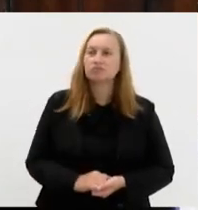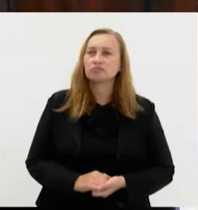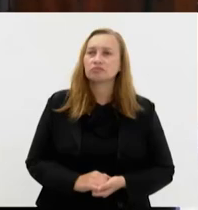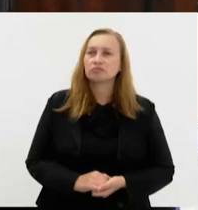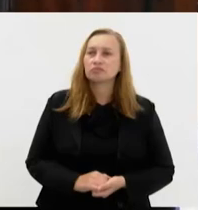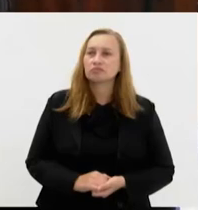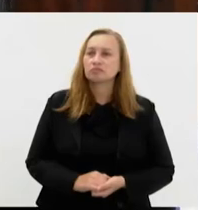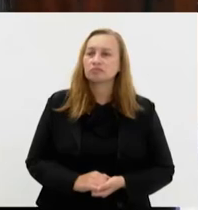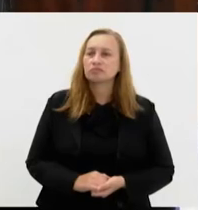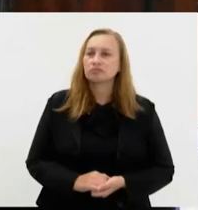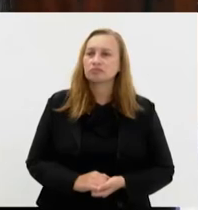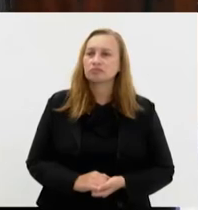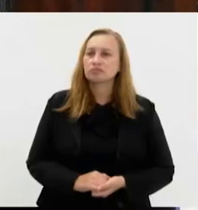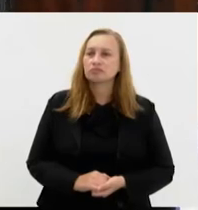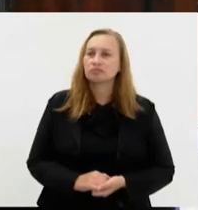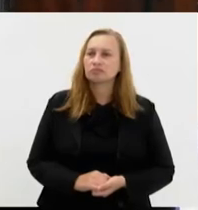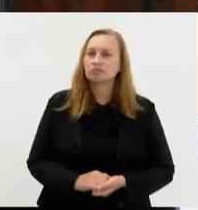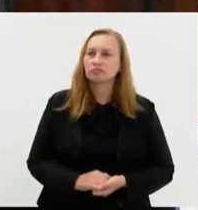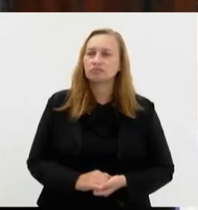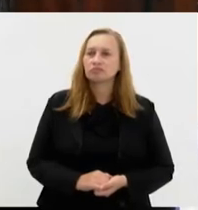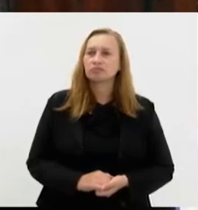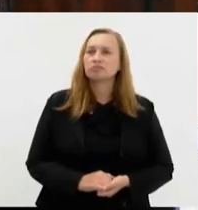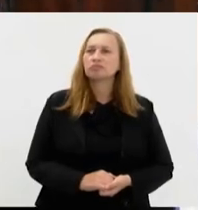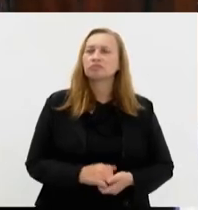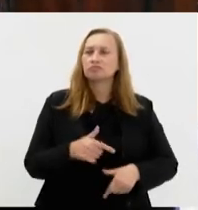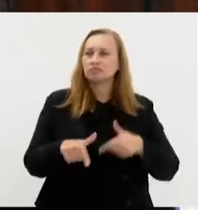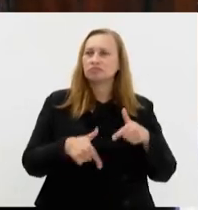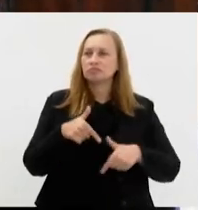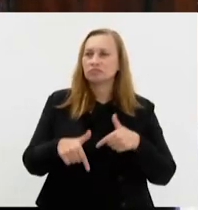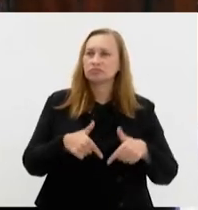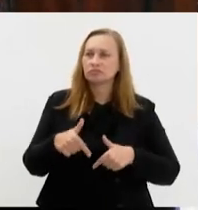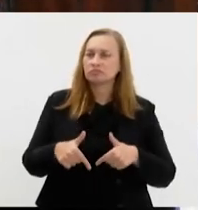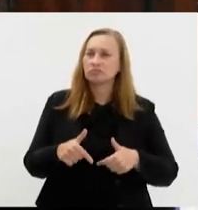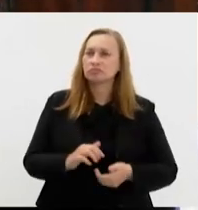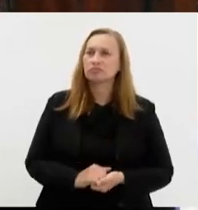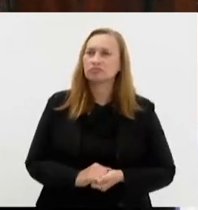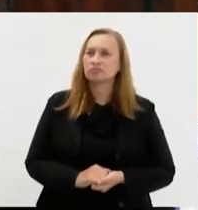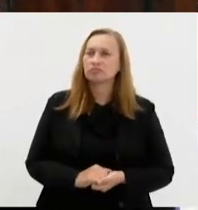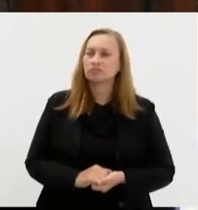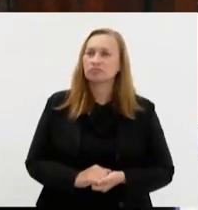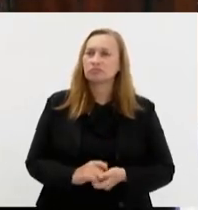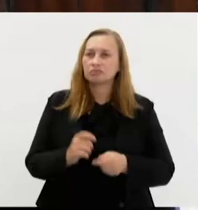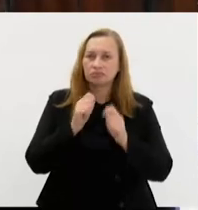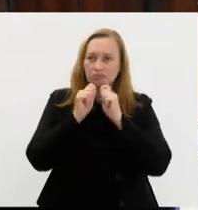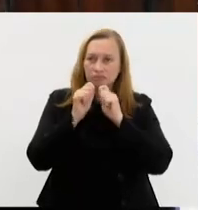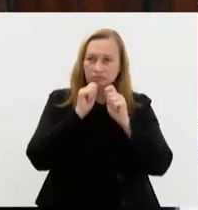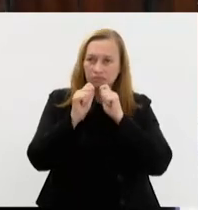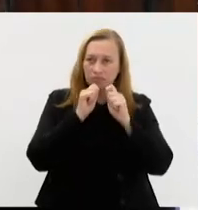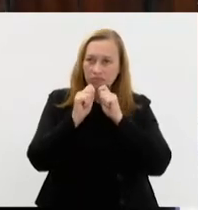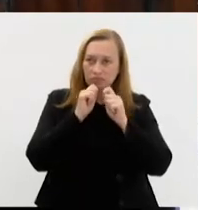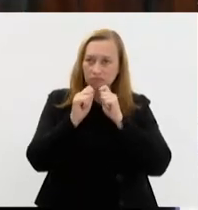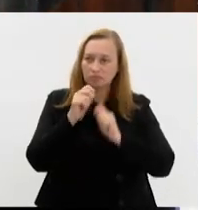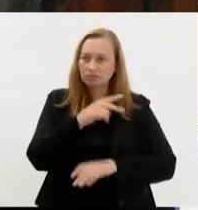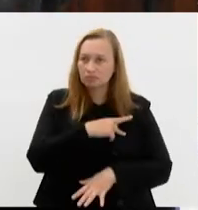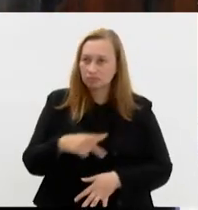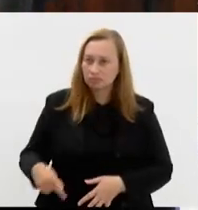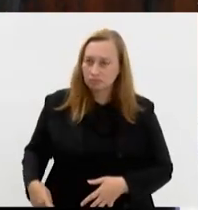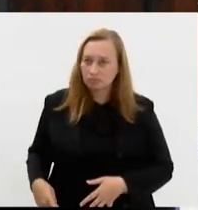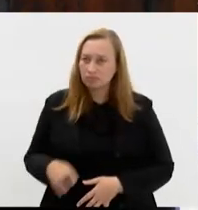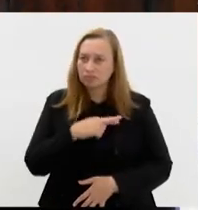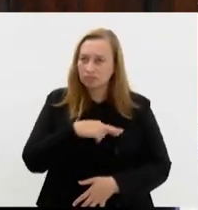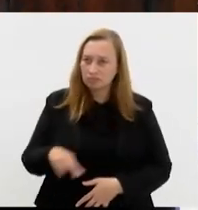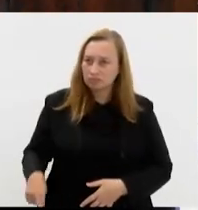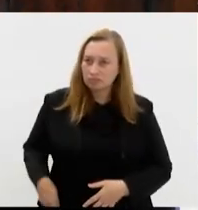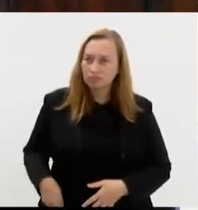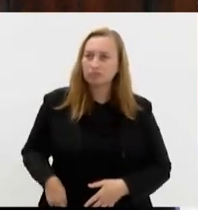cargo em exercício na rodada de entrevistas dos presidentes da república porque o Jornal